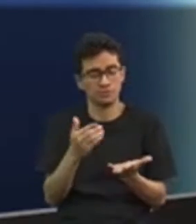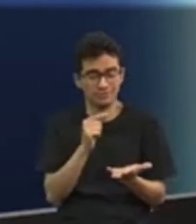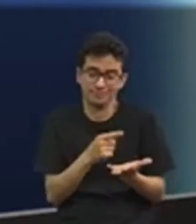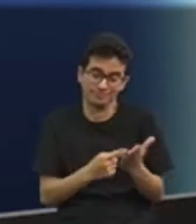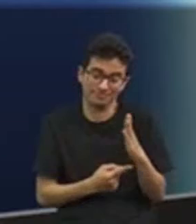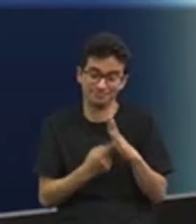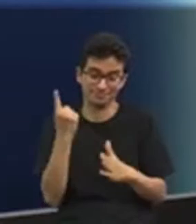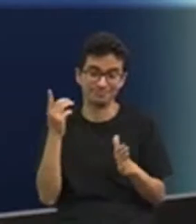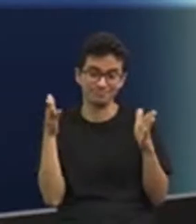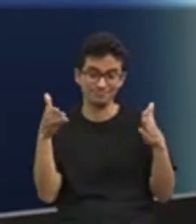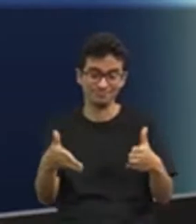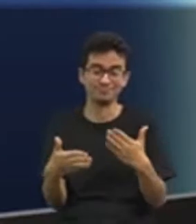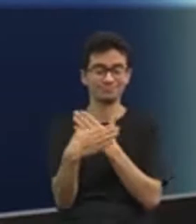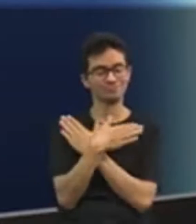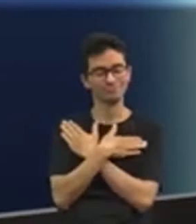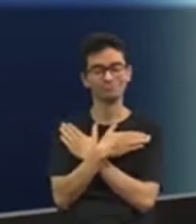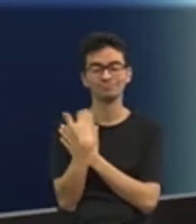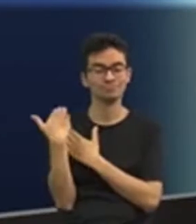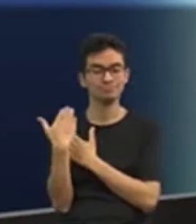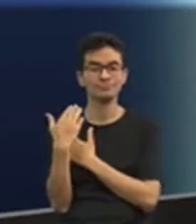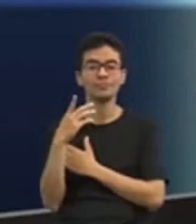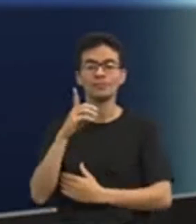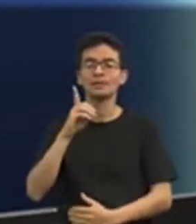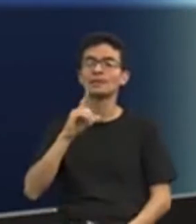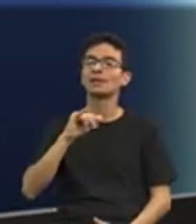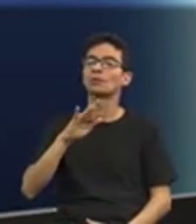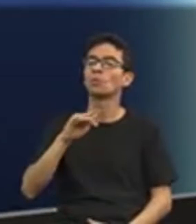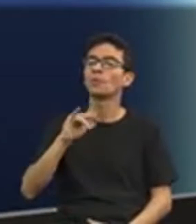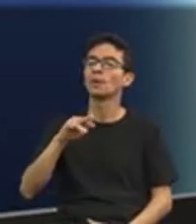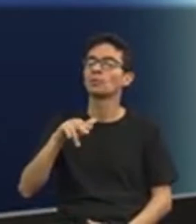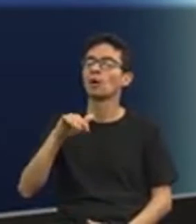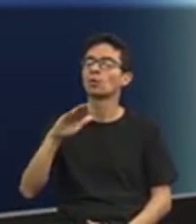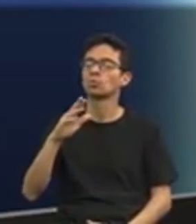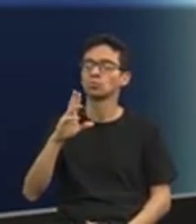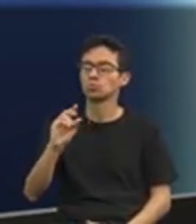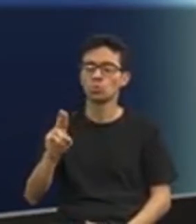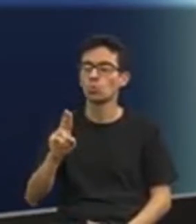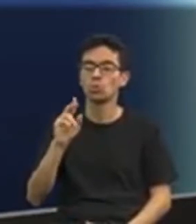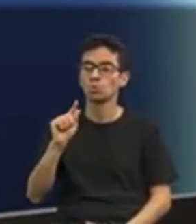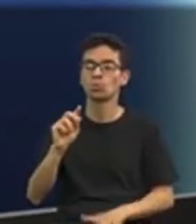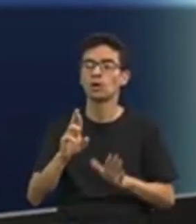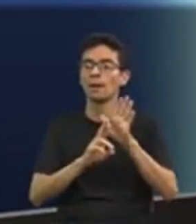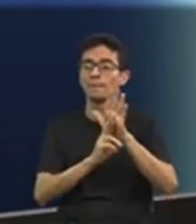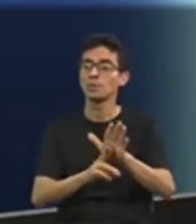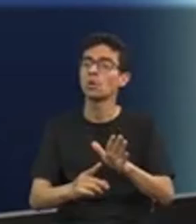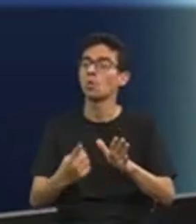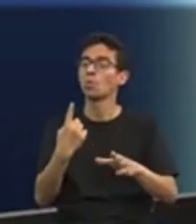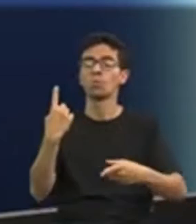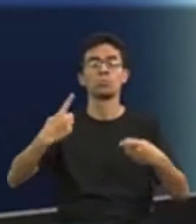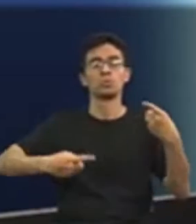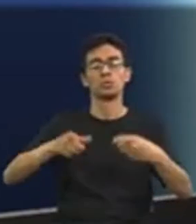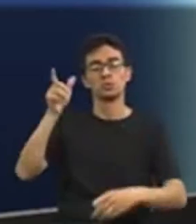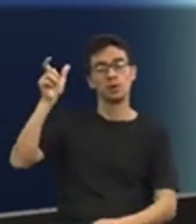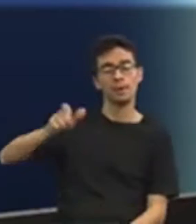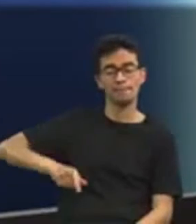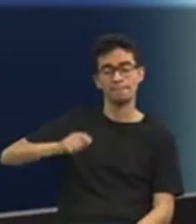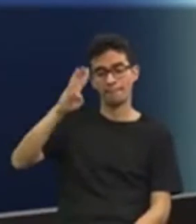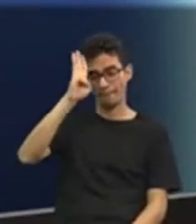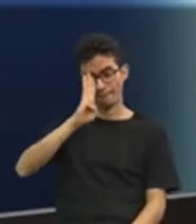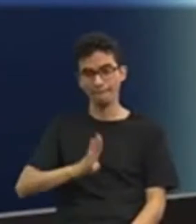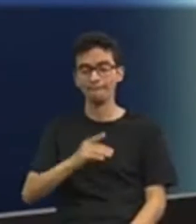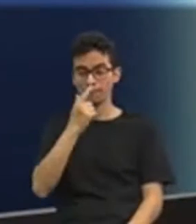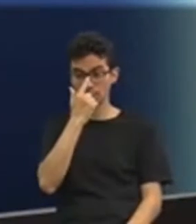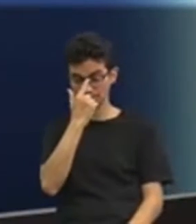Também quem é Odorico Paraguaçu Paraguaçu é a representação de um político brasileiro que